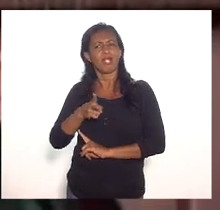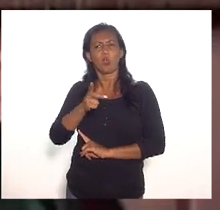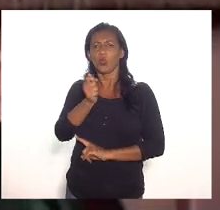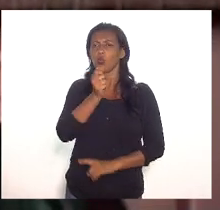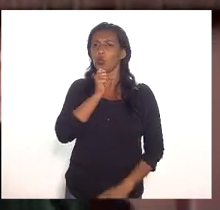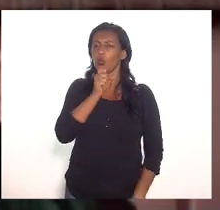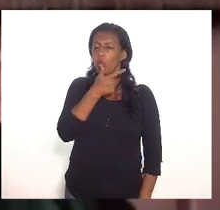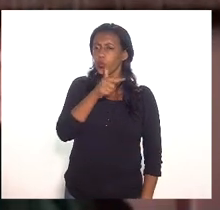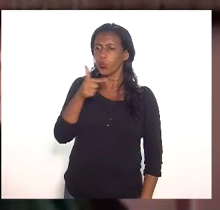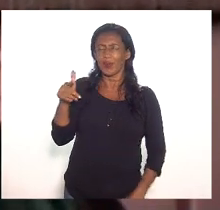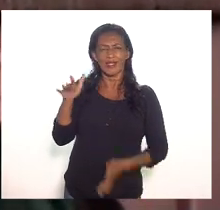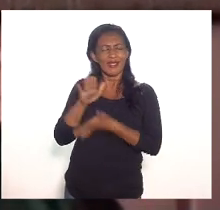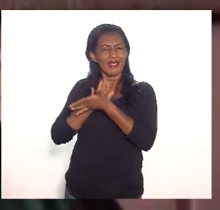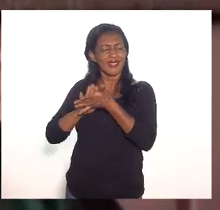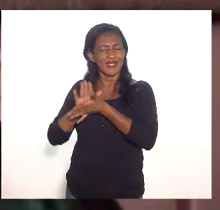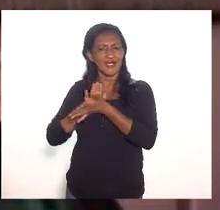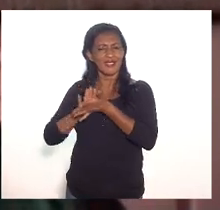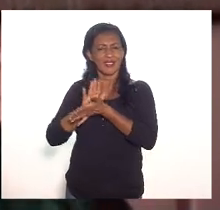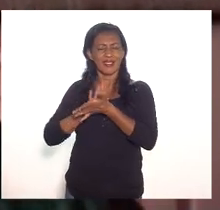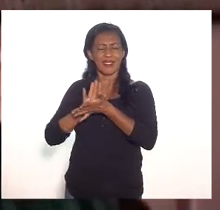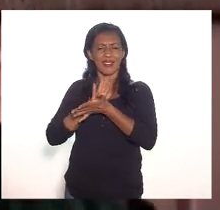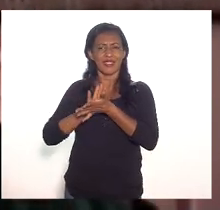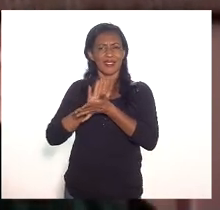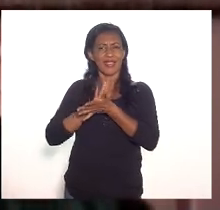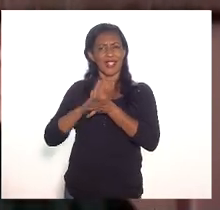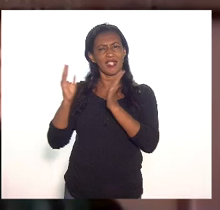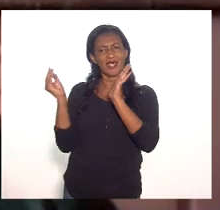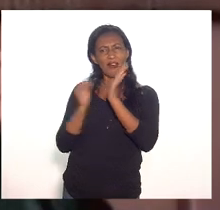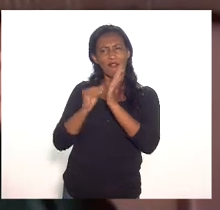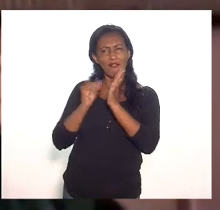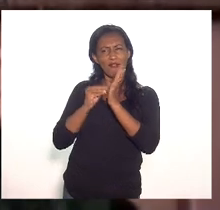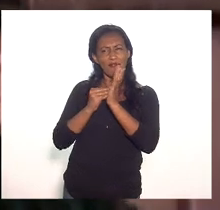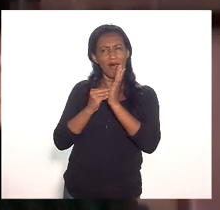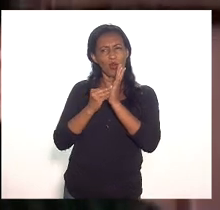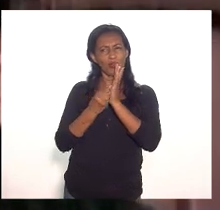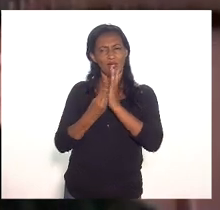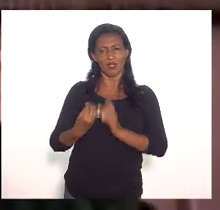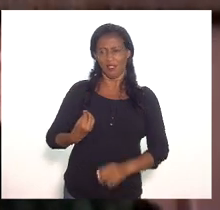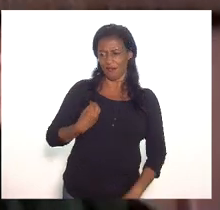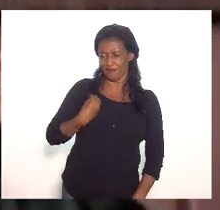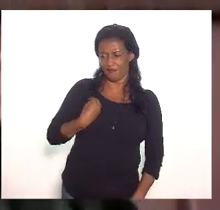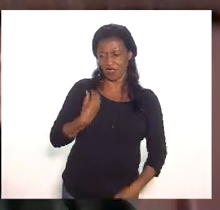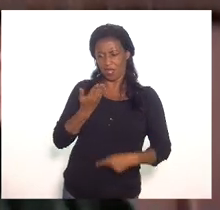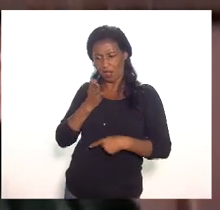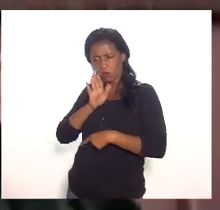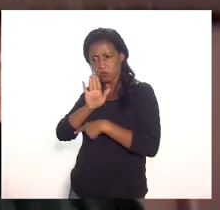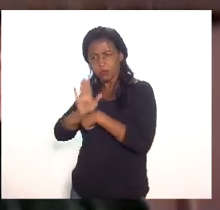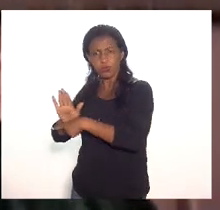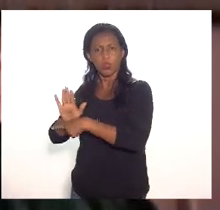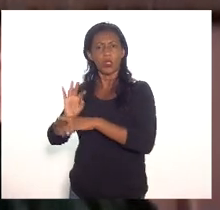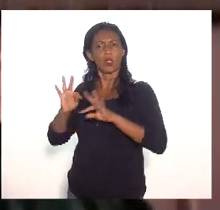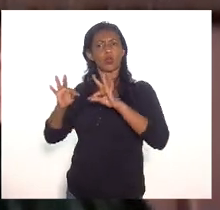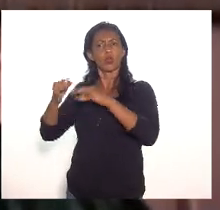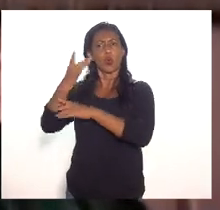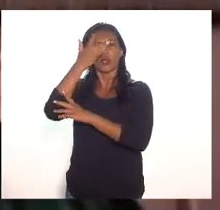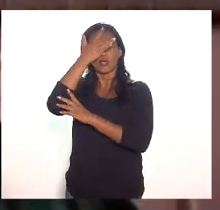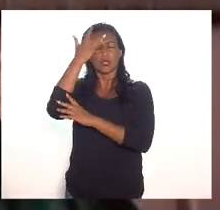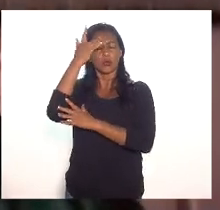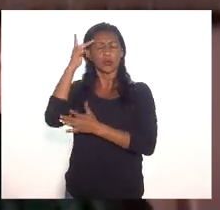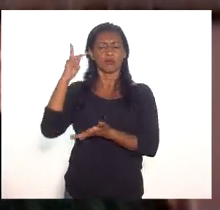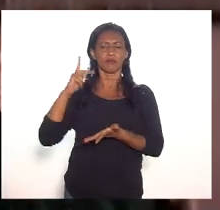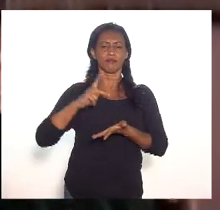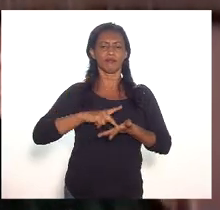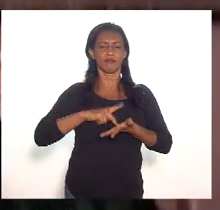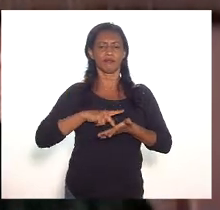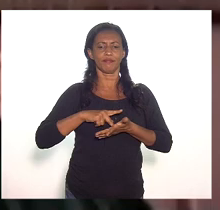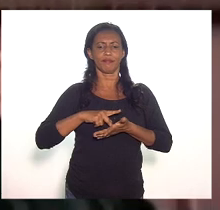haja subnotificação para que a falta de garantia da vida de todas as pessoas seja, de fato,